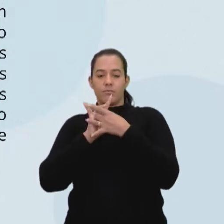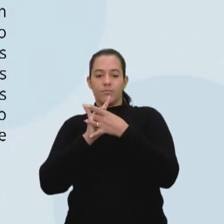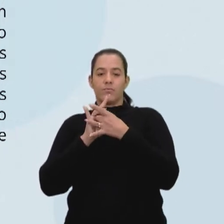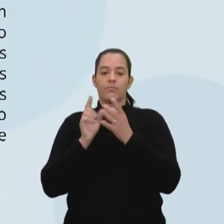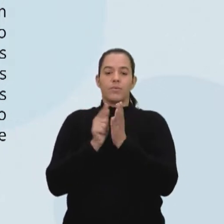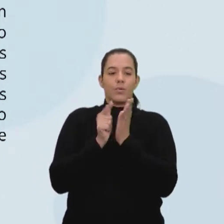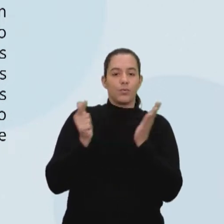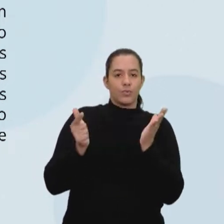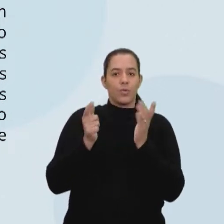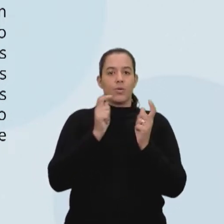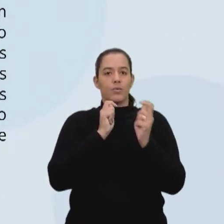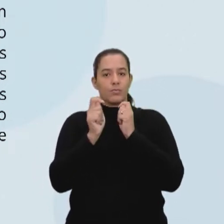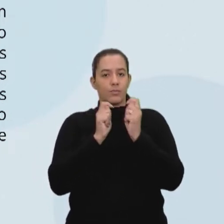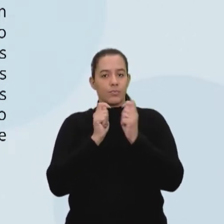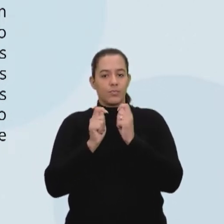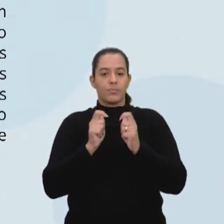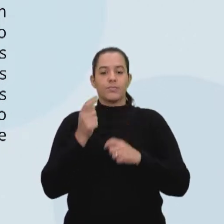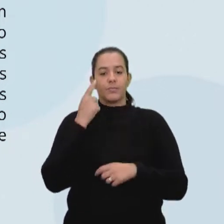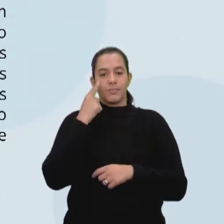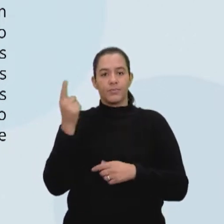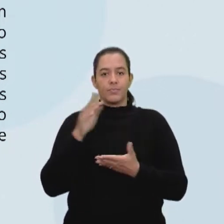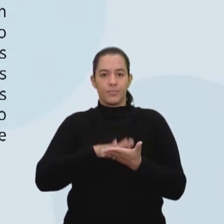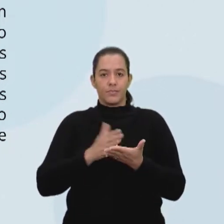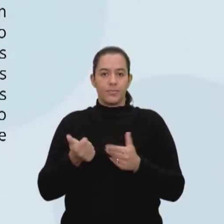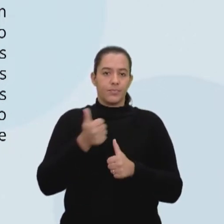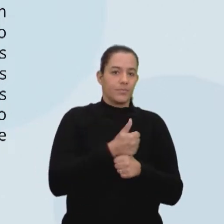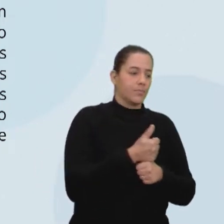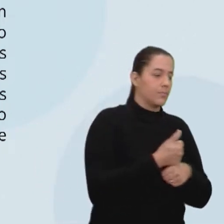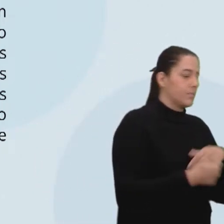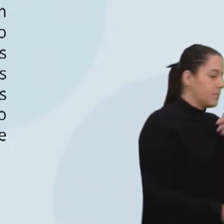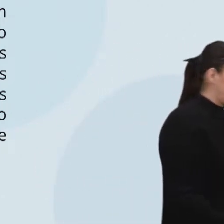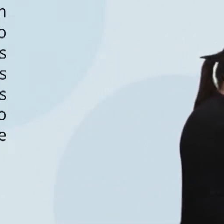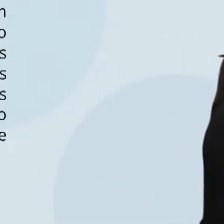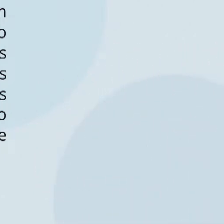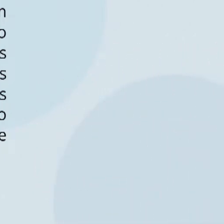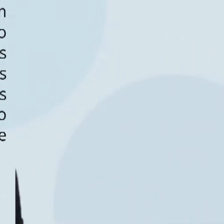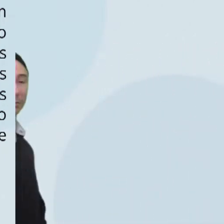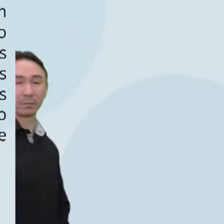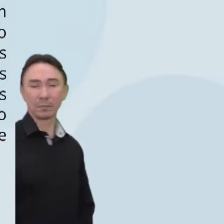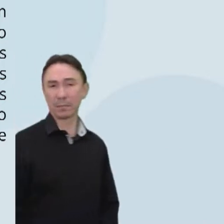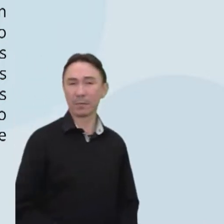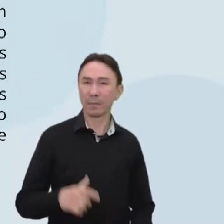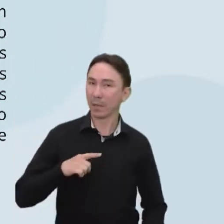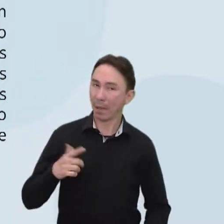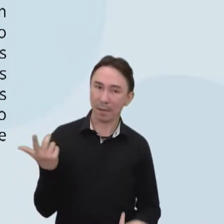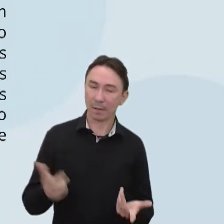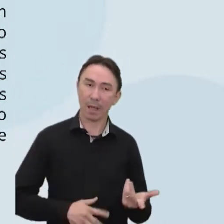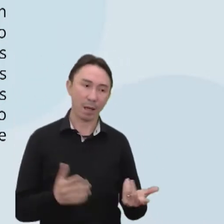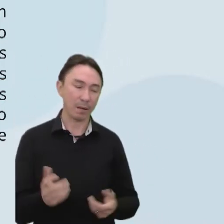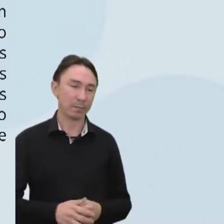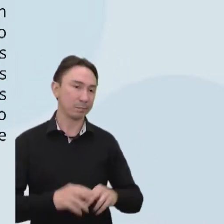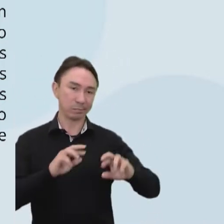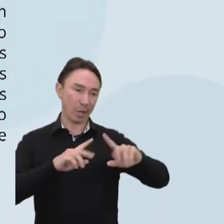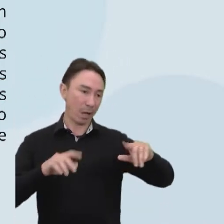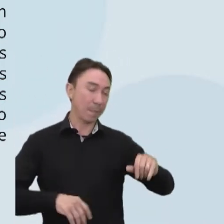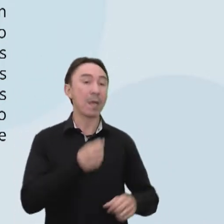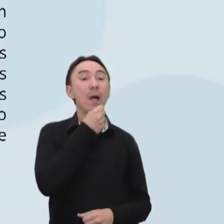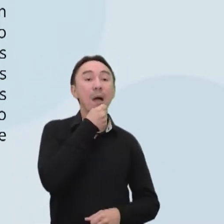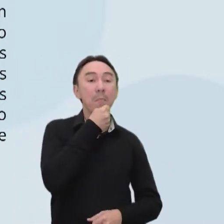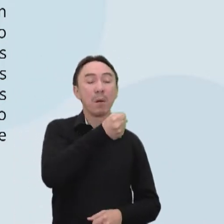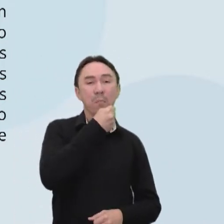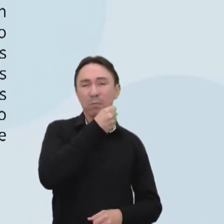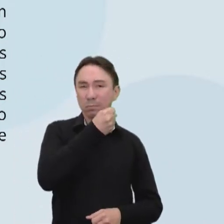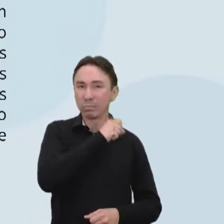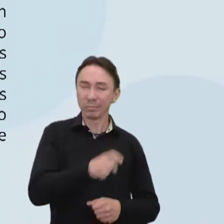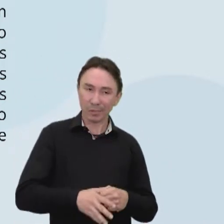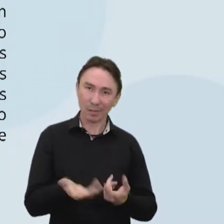num veículo da chamada grande imprensa ou imprensa tradicional, ou como se queira chamar. Isso mostra